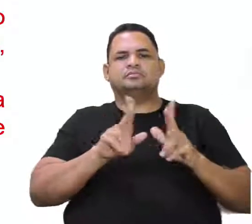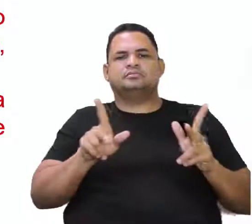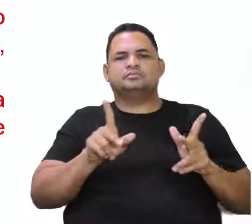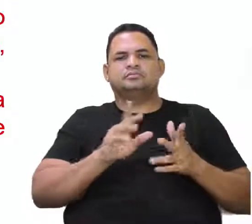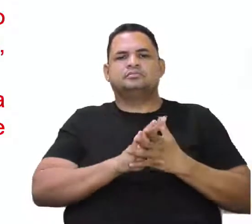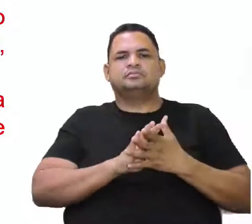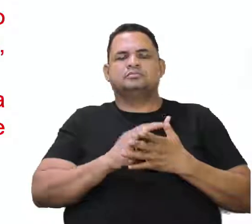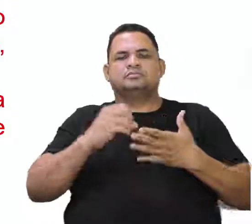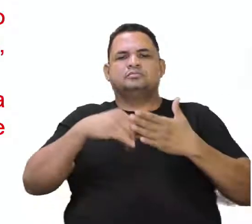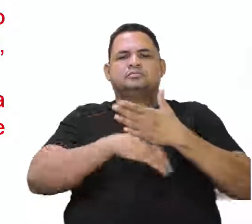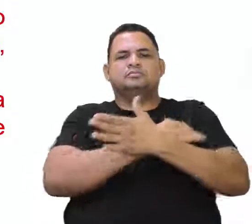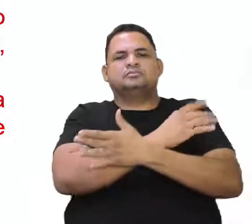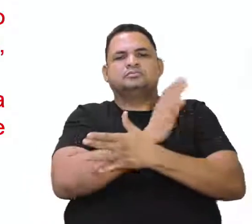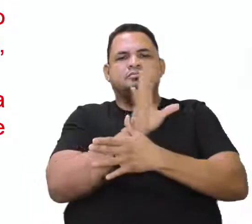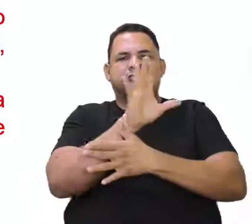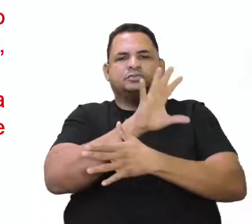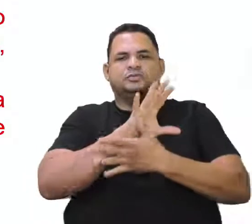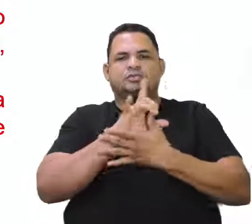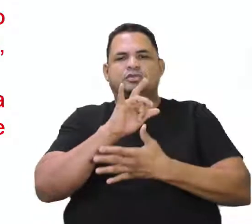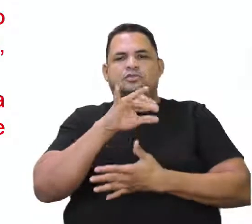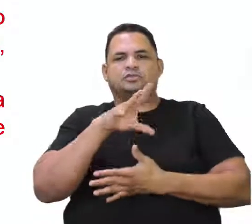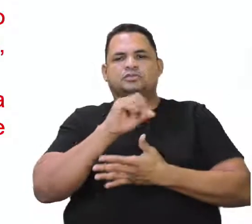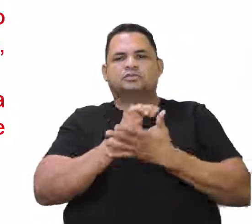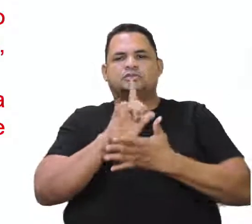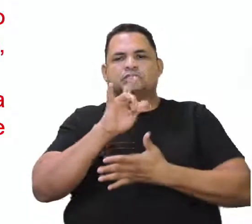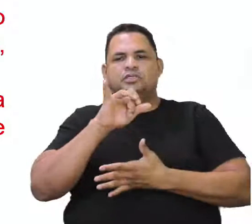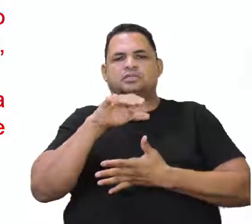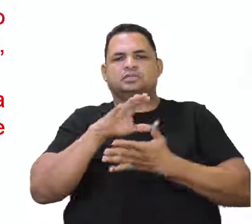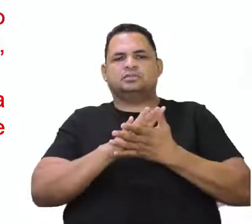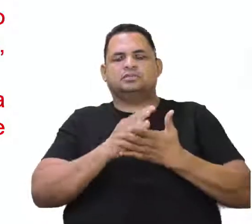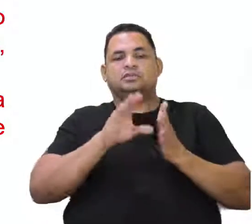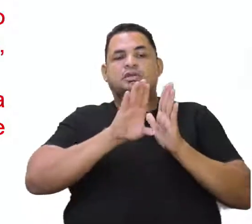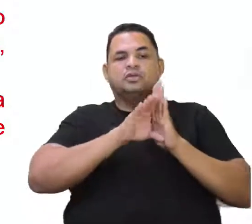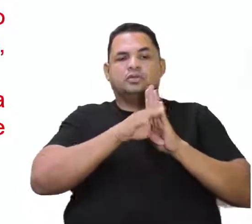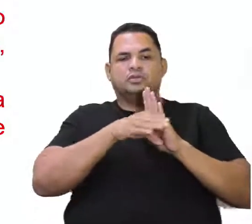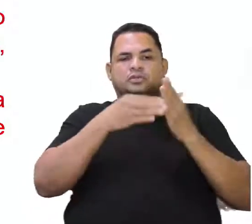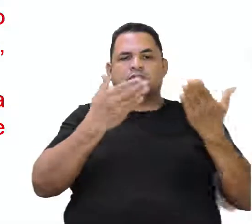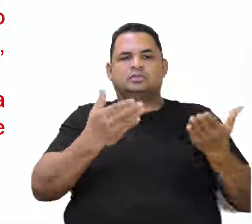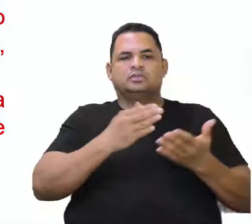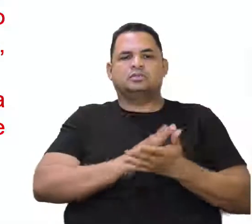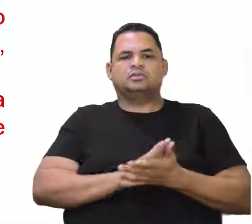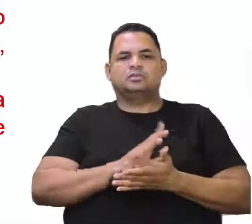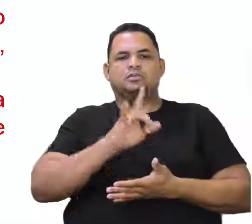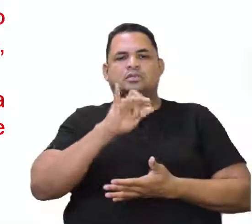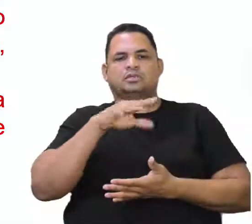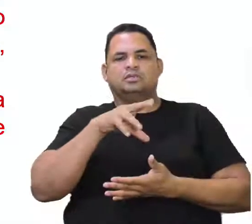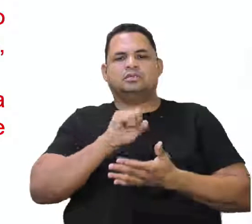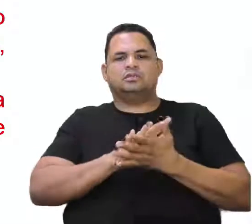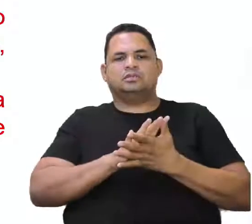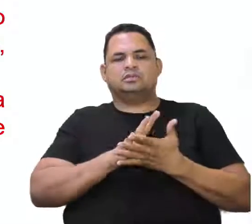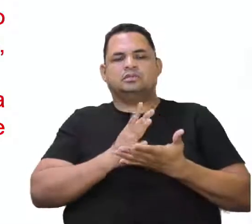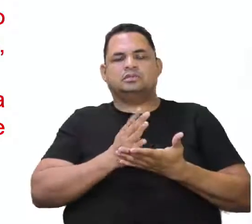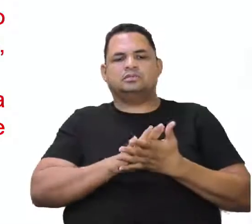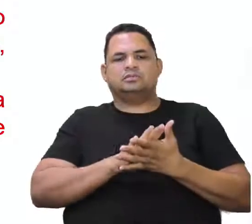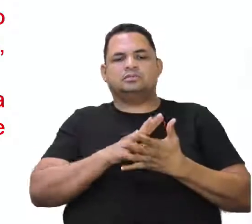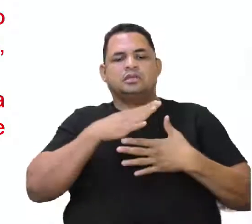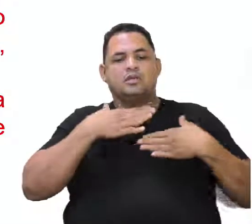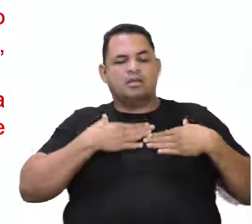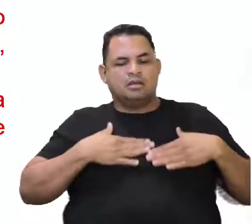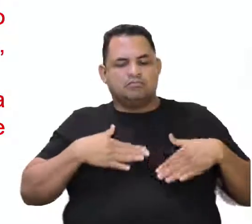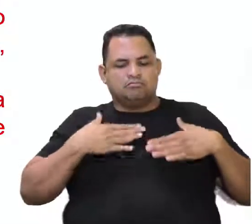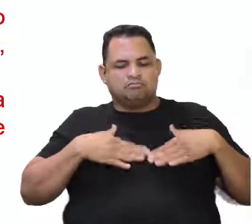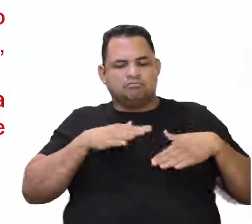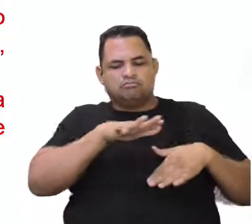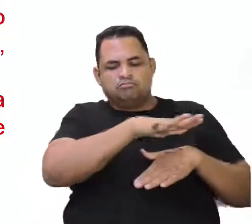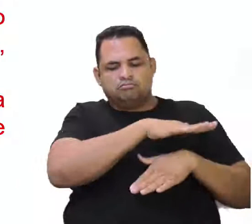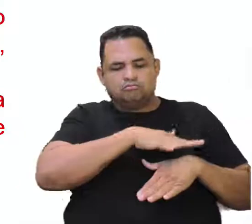os sistemas lóticos e lênticos. Aí você vai conceituar, né? O ambiente lêntico são aqueles mais calmos.